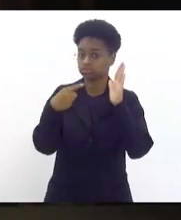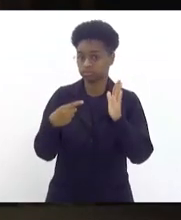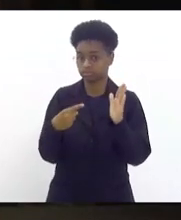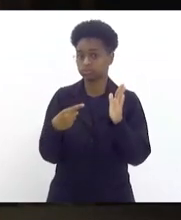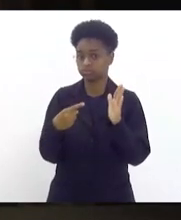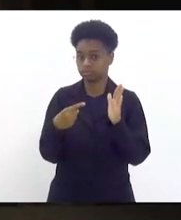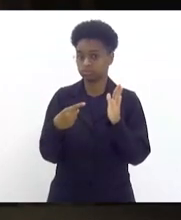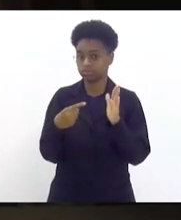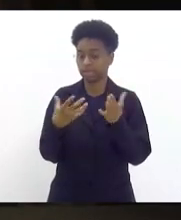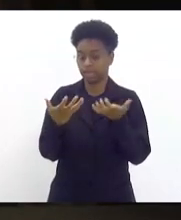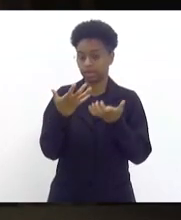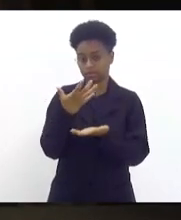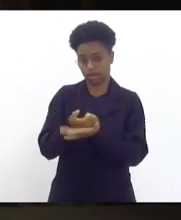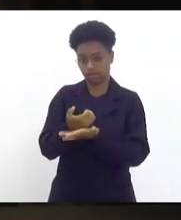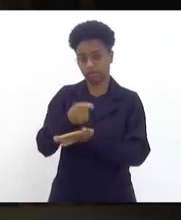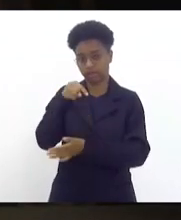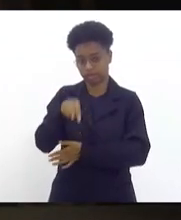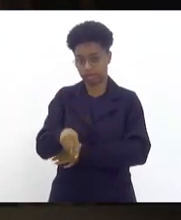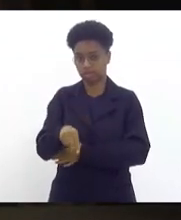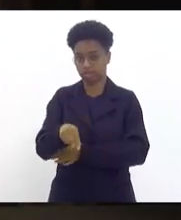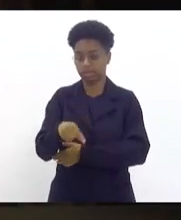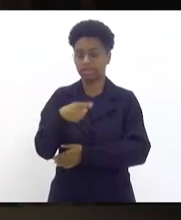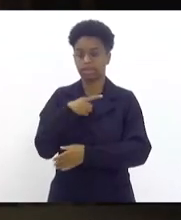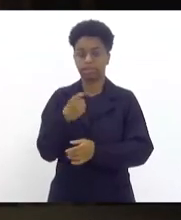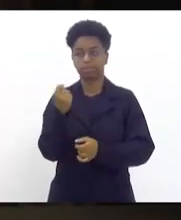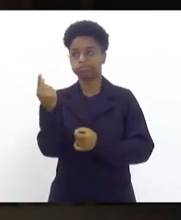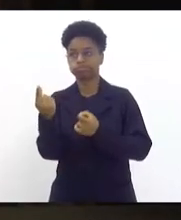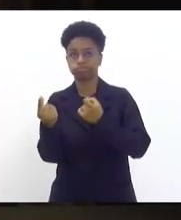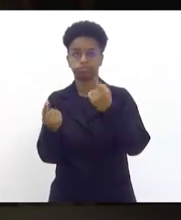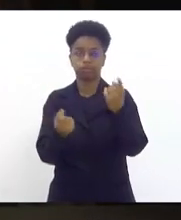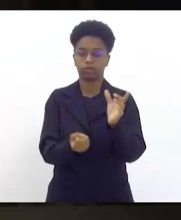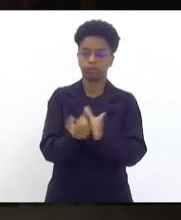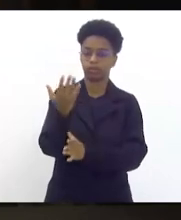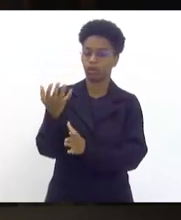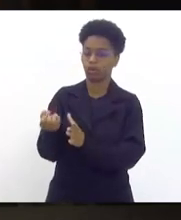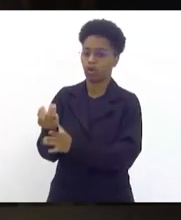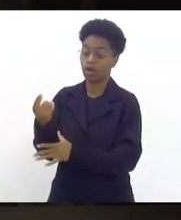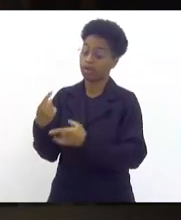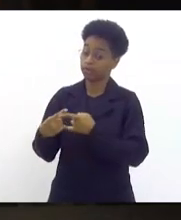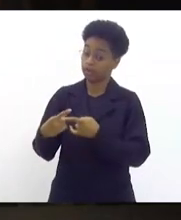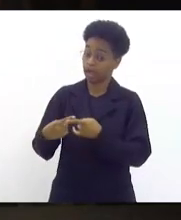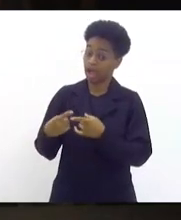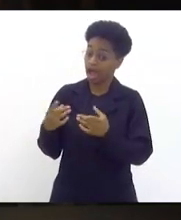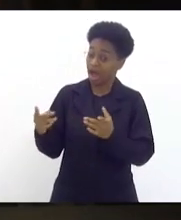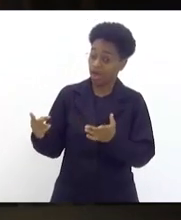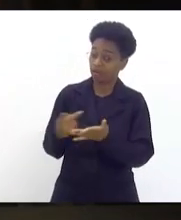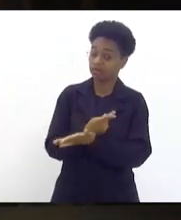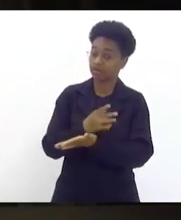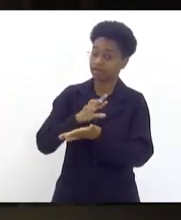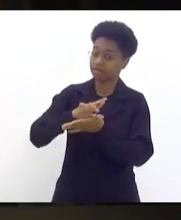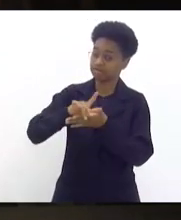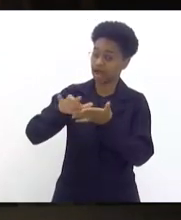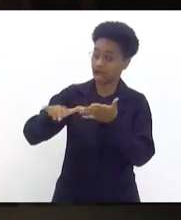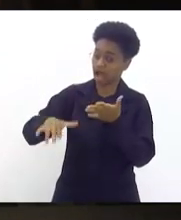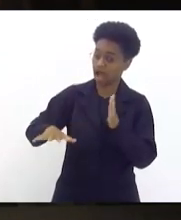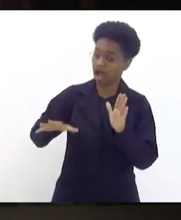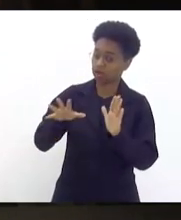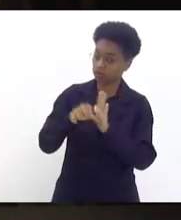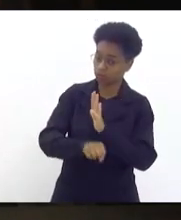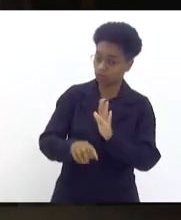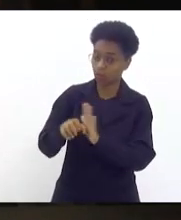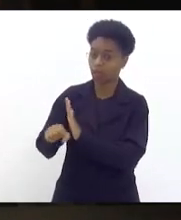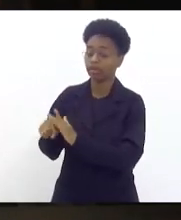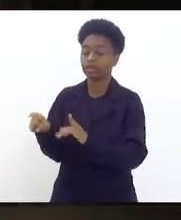gravado aqui aparecem do nada né porque acontecem vários assaltos principalmente